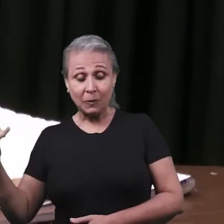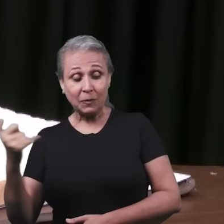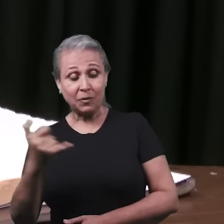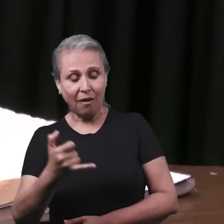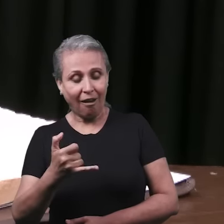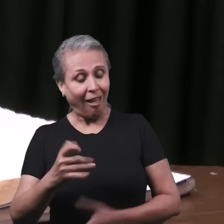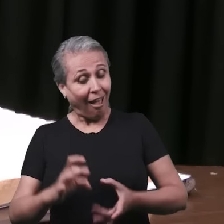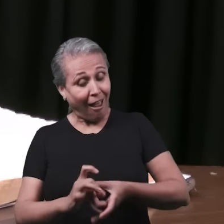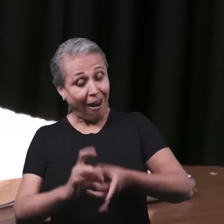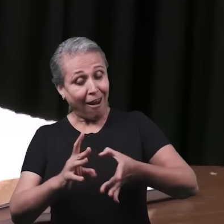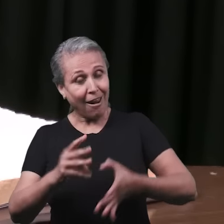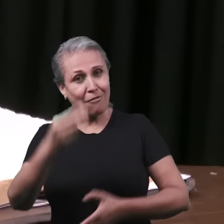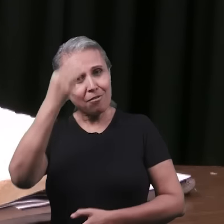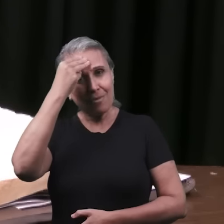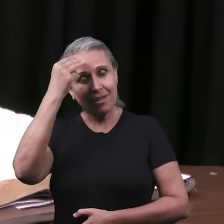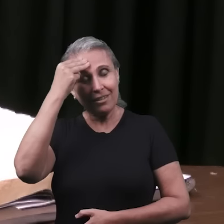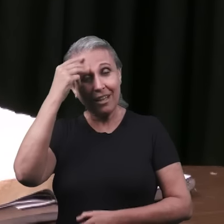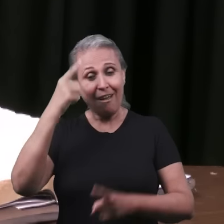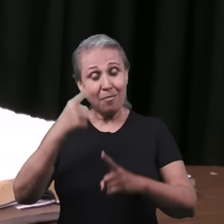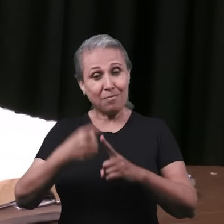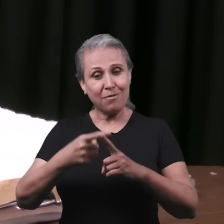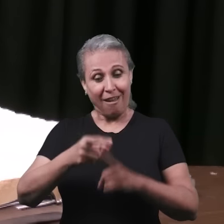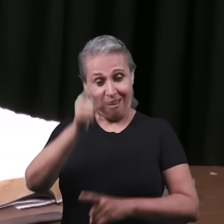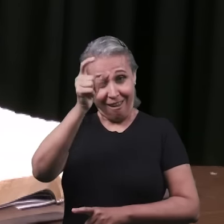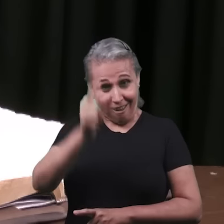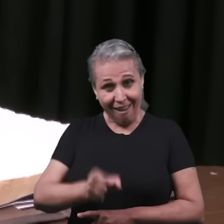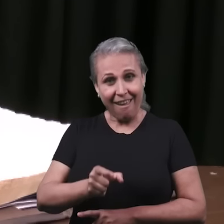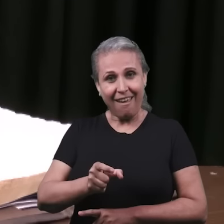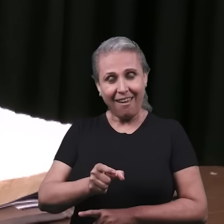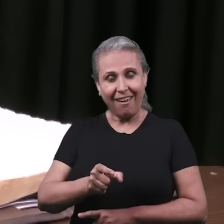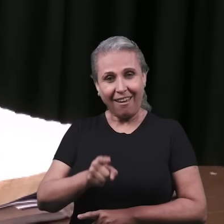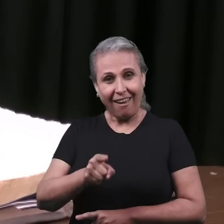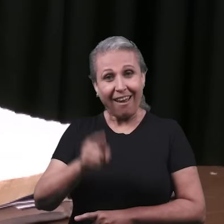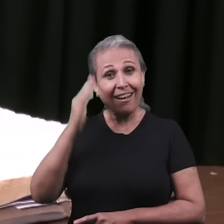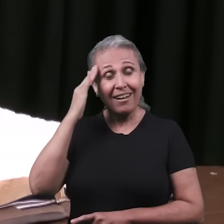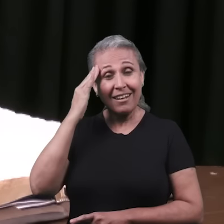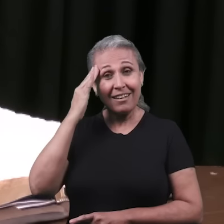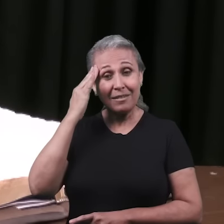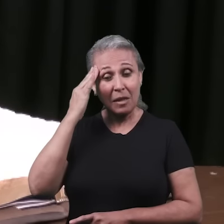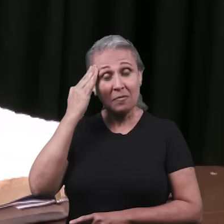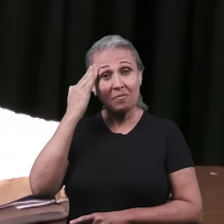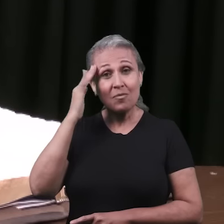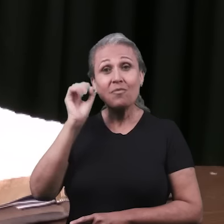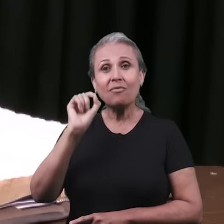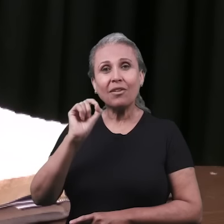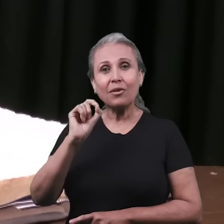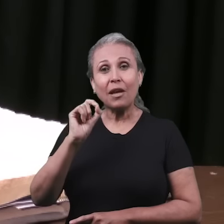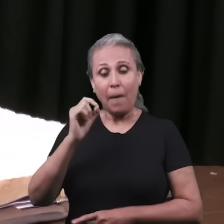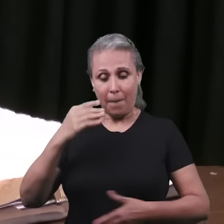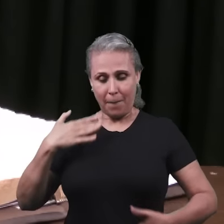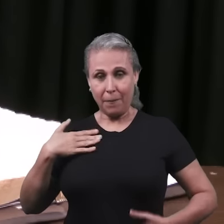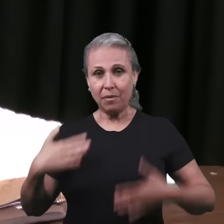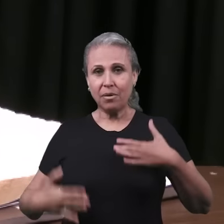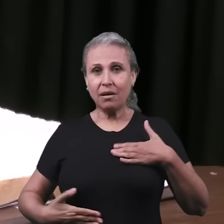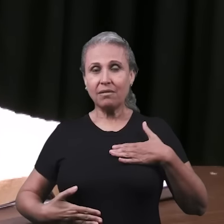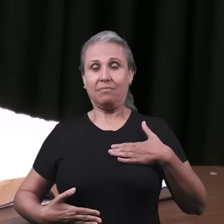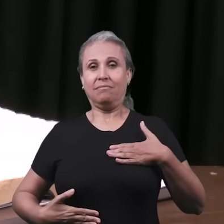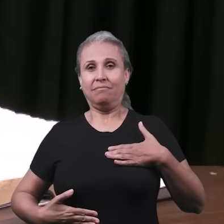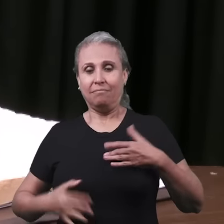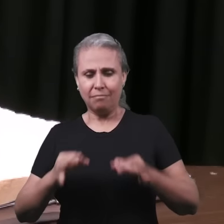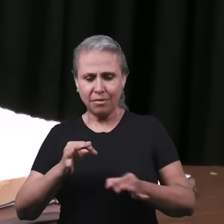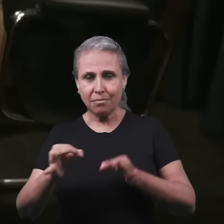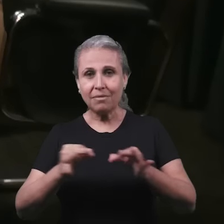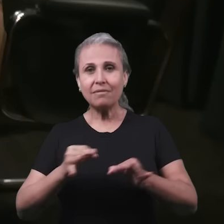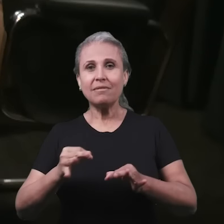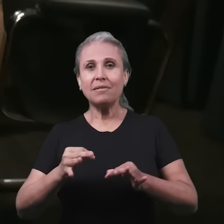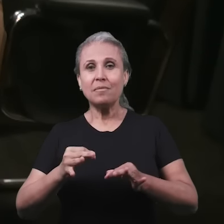deixai-a, porque ela está preparando o meu corpo para o dia da minha